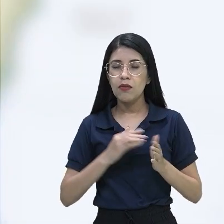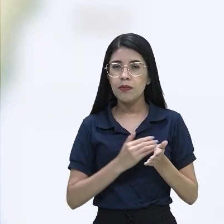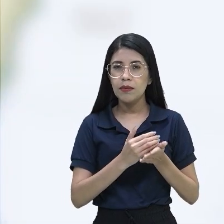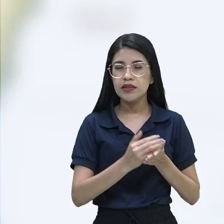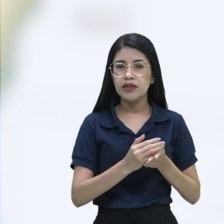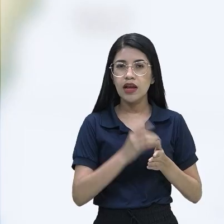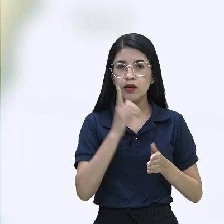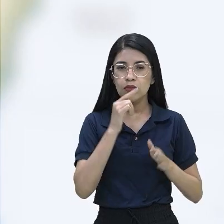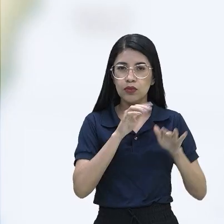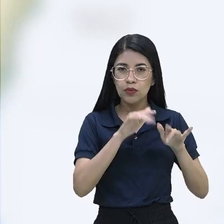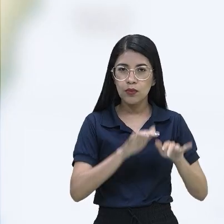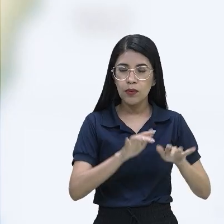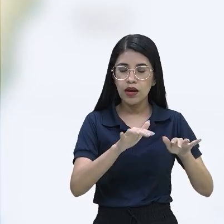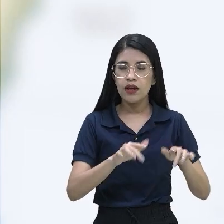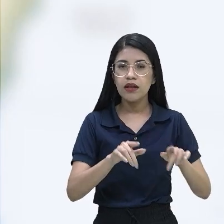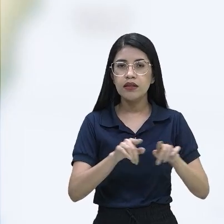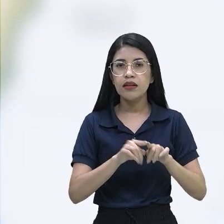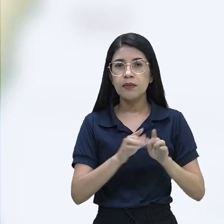aí áreas de